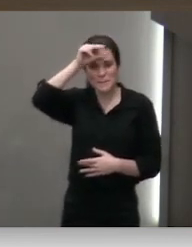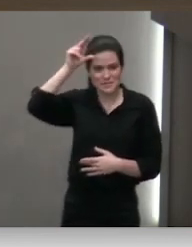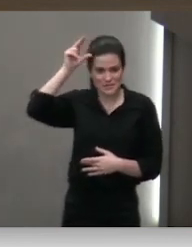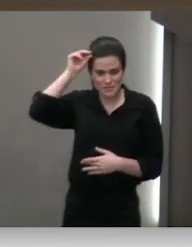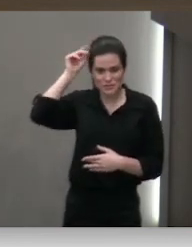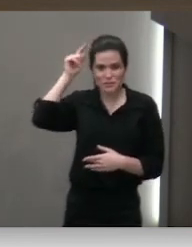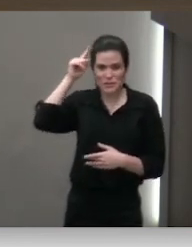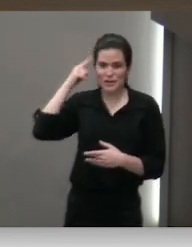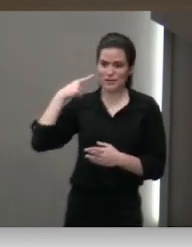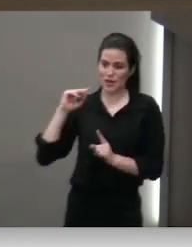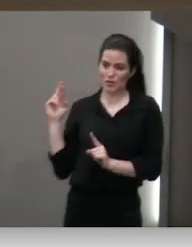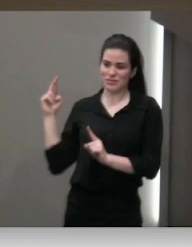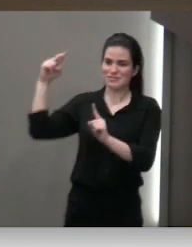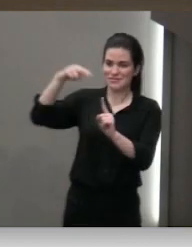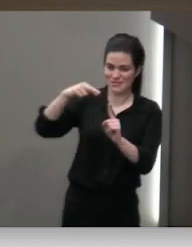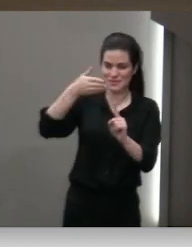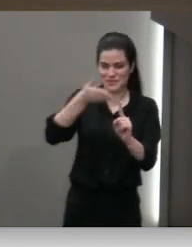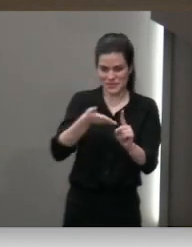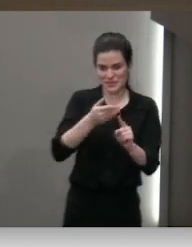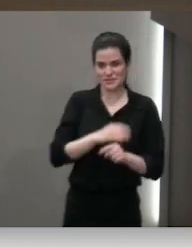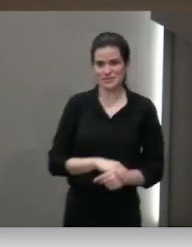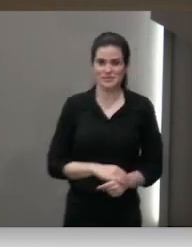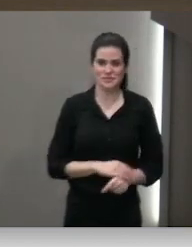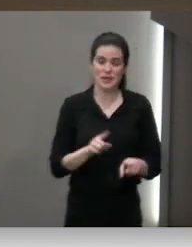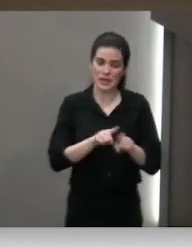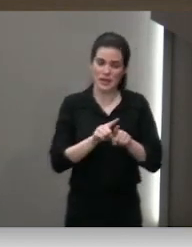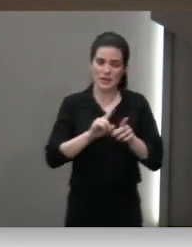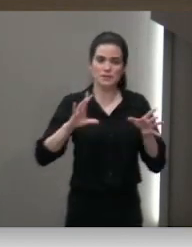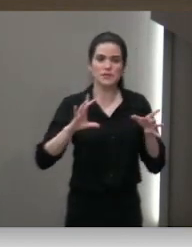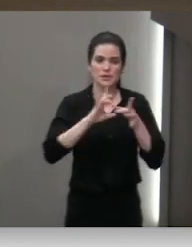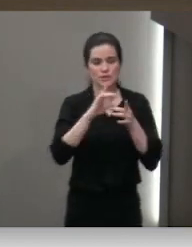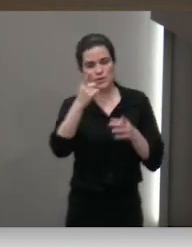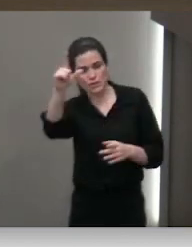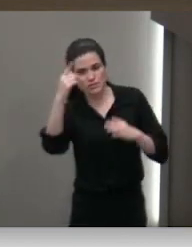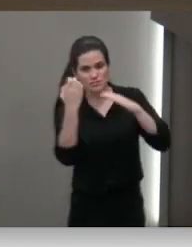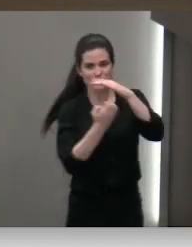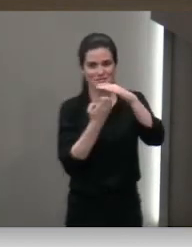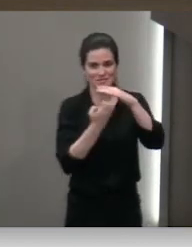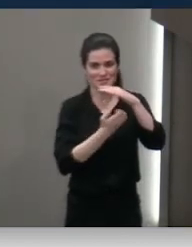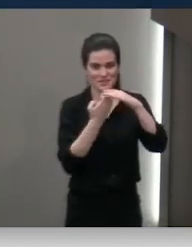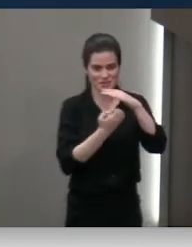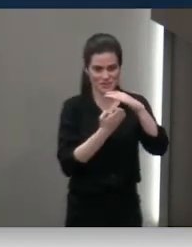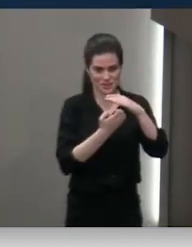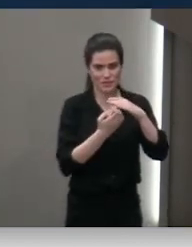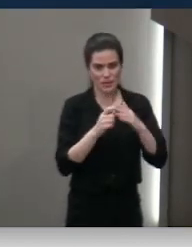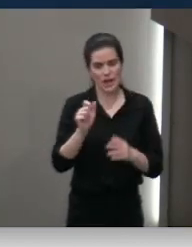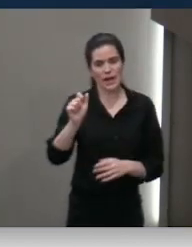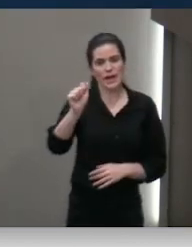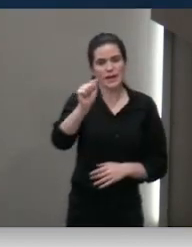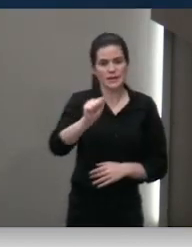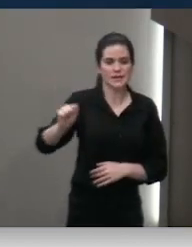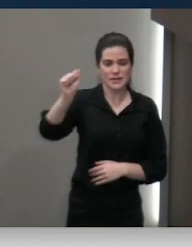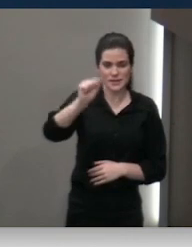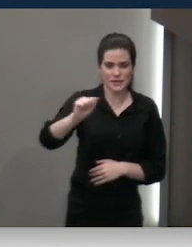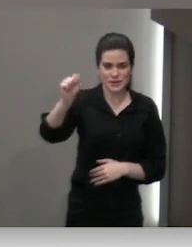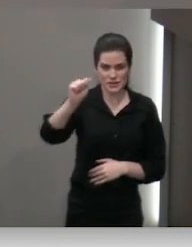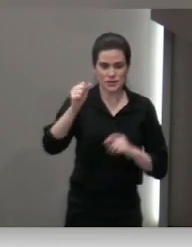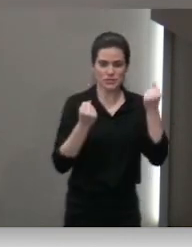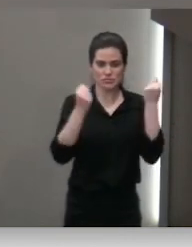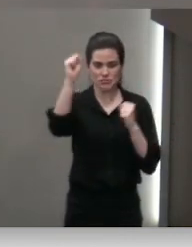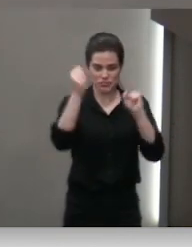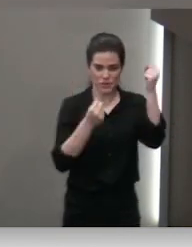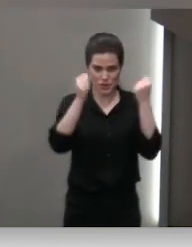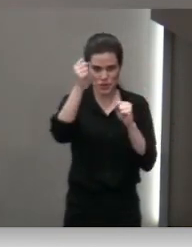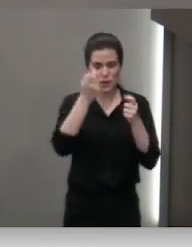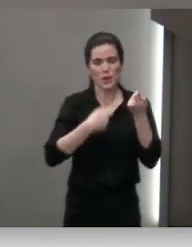Além disso, em conjunto com outros empresários, fundou a SICASP, Associação das Indústrias, Comércio e Agricultura